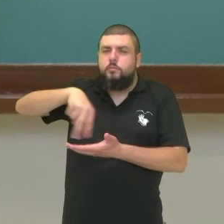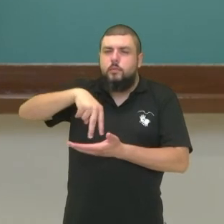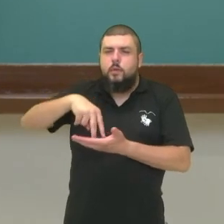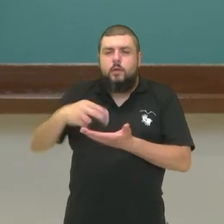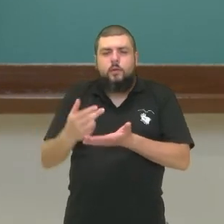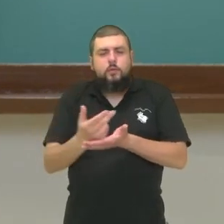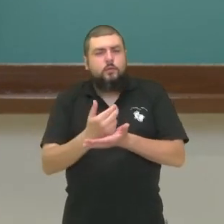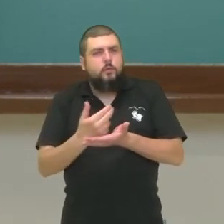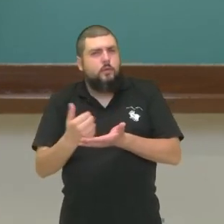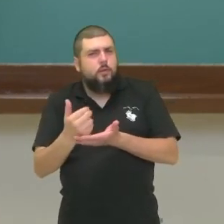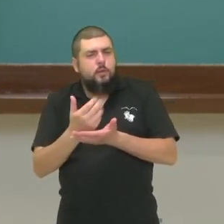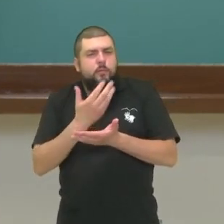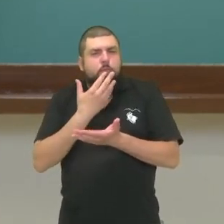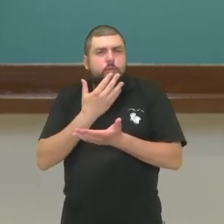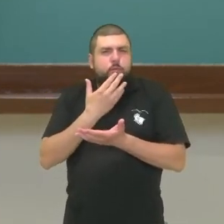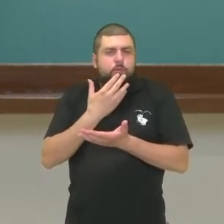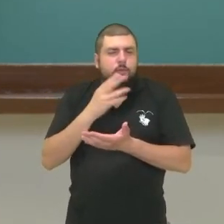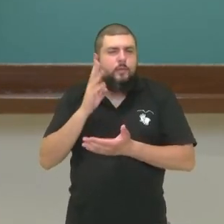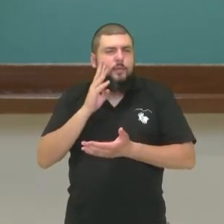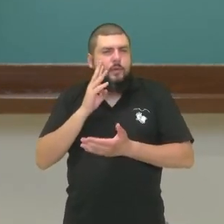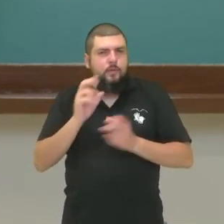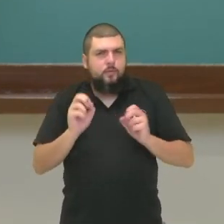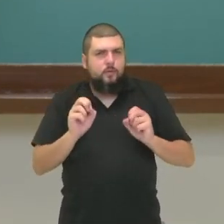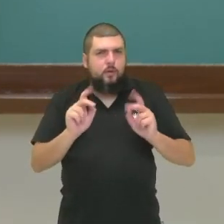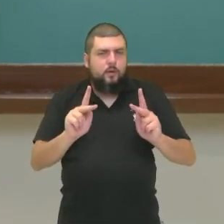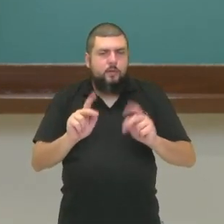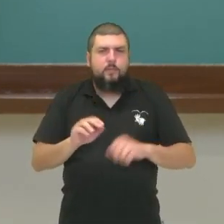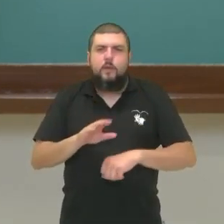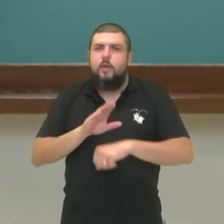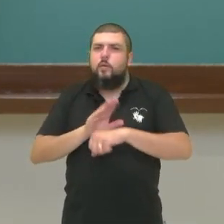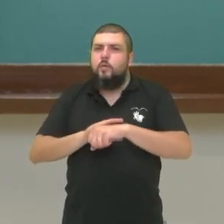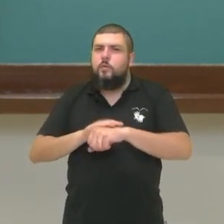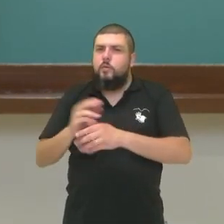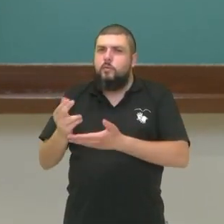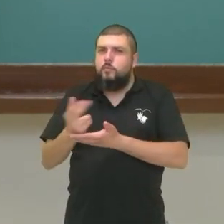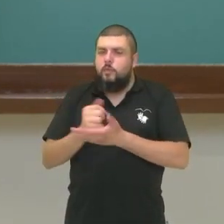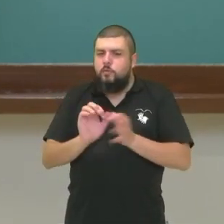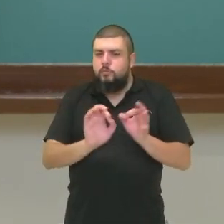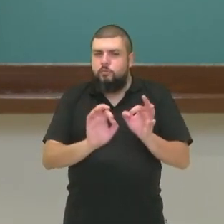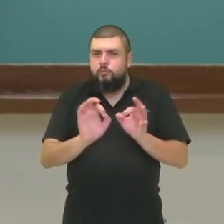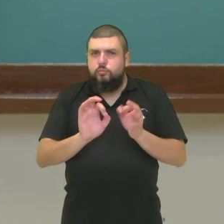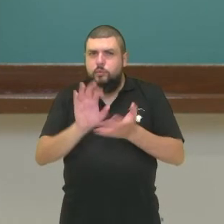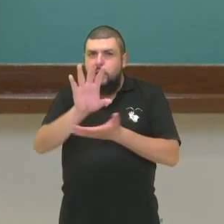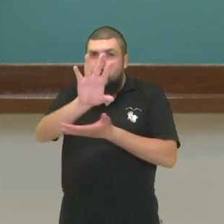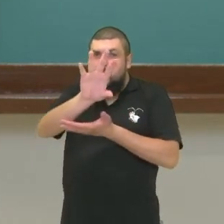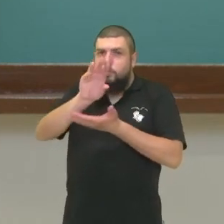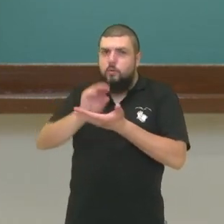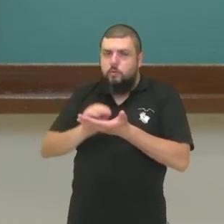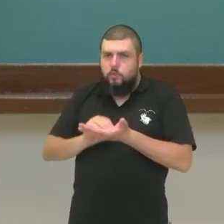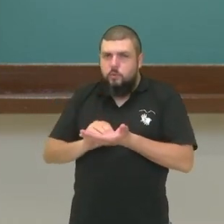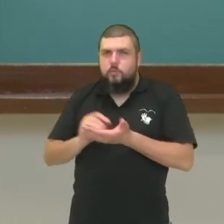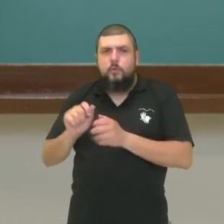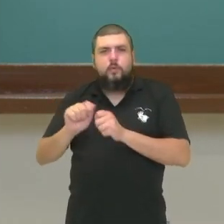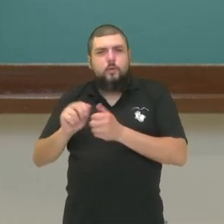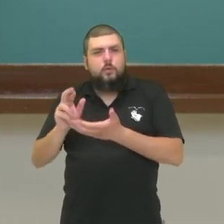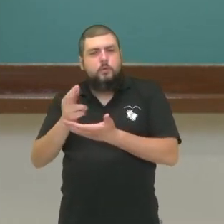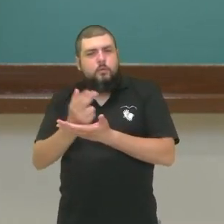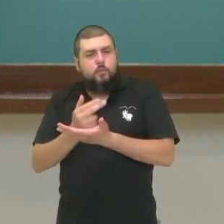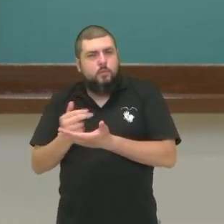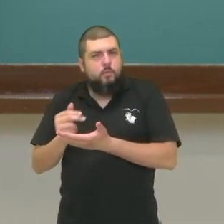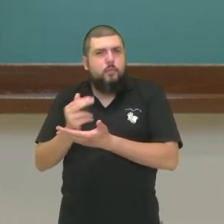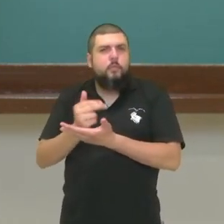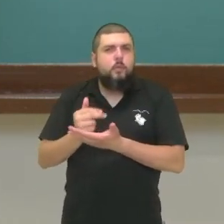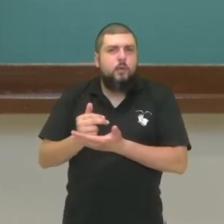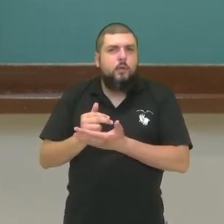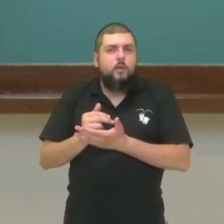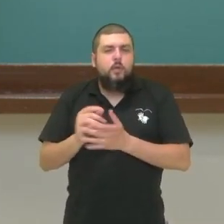no estilo do grafite, ok? Um tempinho para você copiar aí o enunciado da questão e depois da